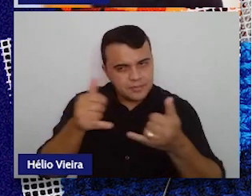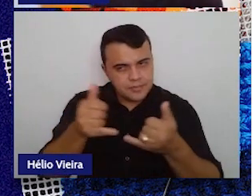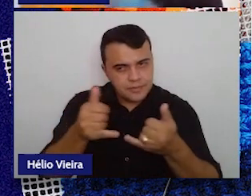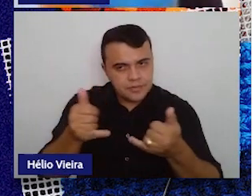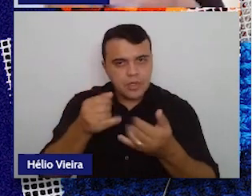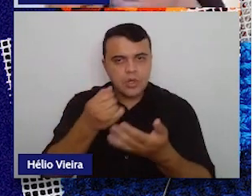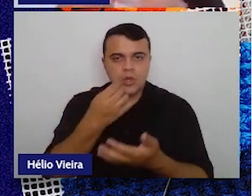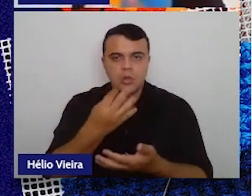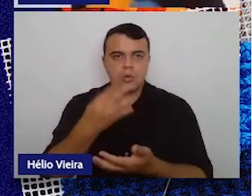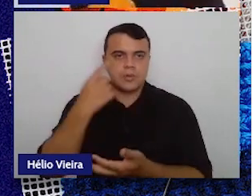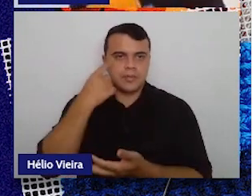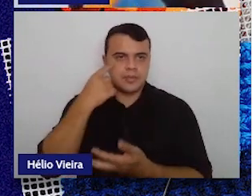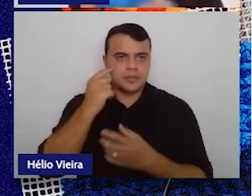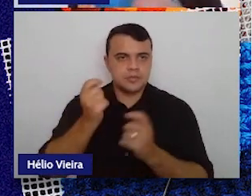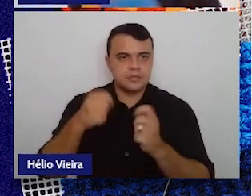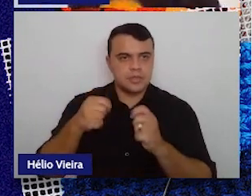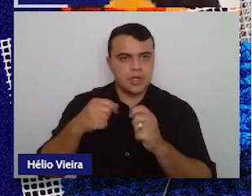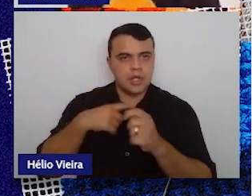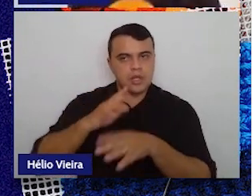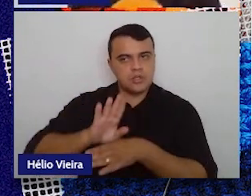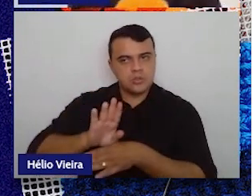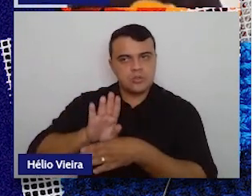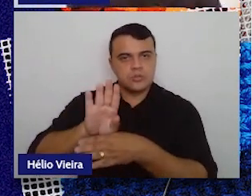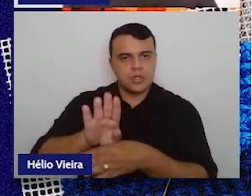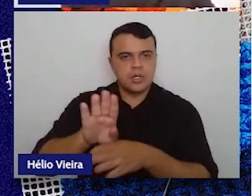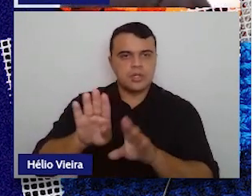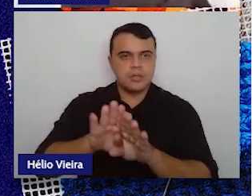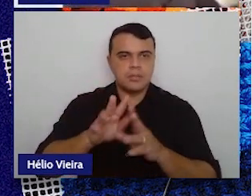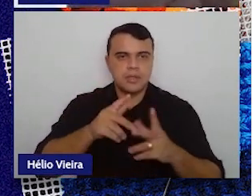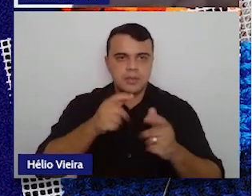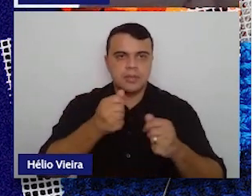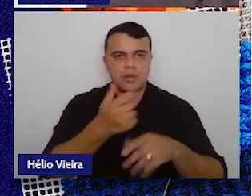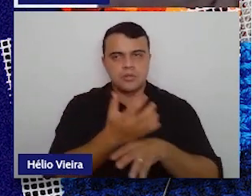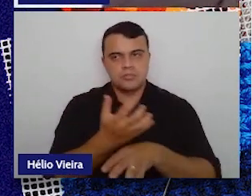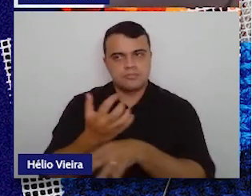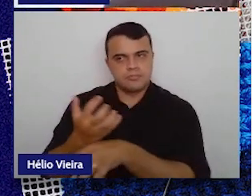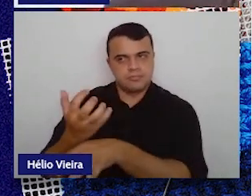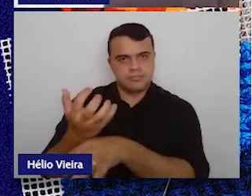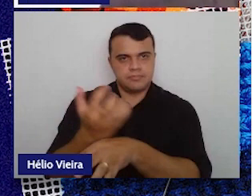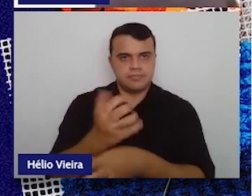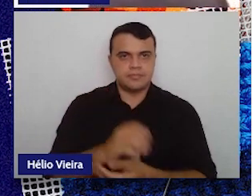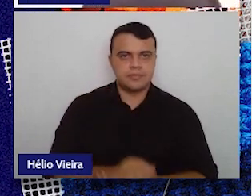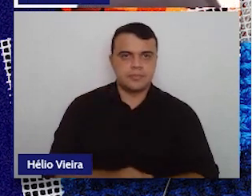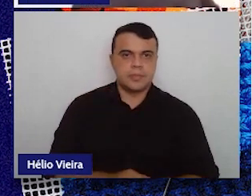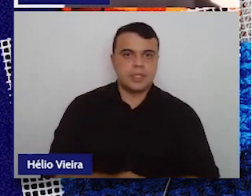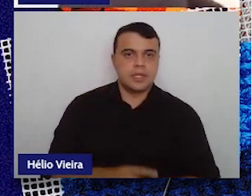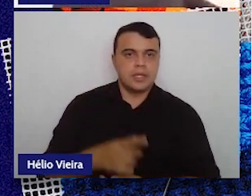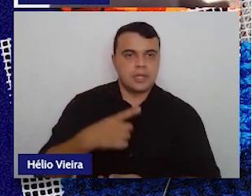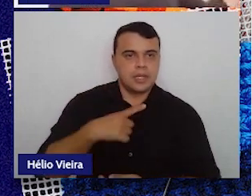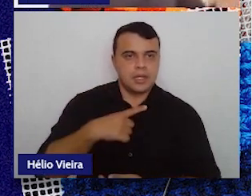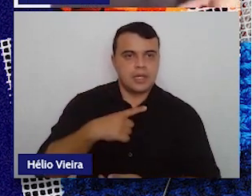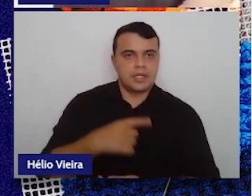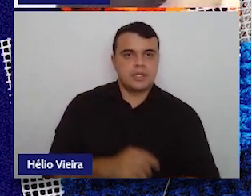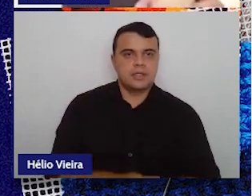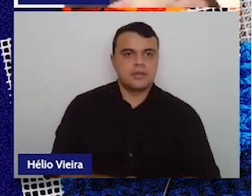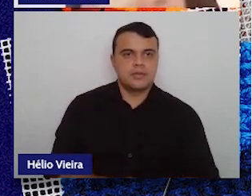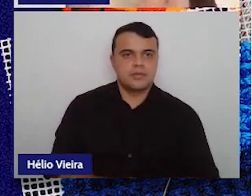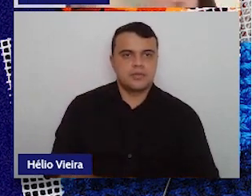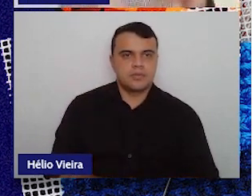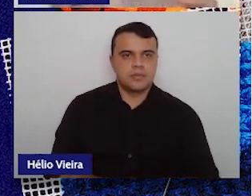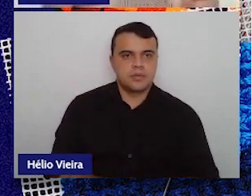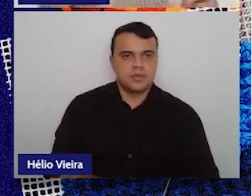das cores, que também vem a contribuir para uma interdisciplinaridade. A gente vai precisar